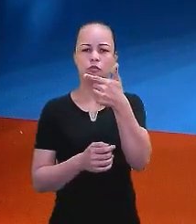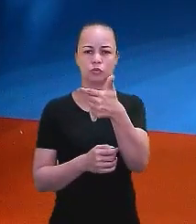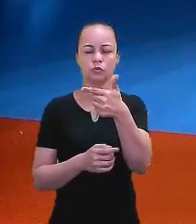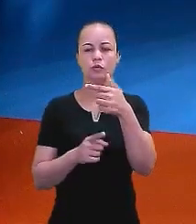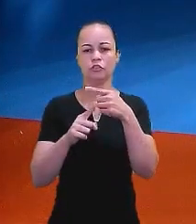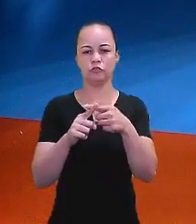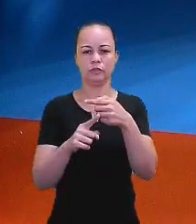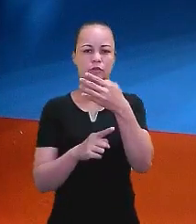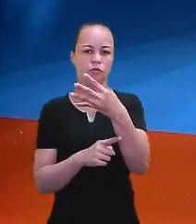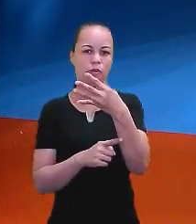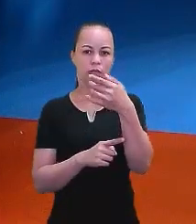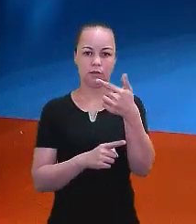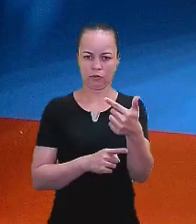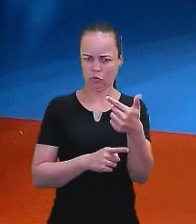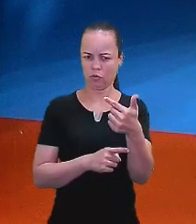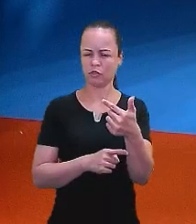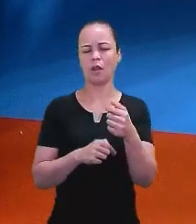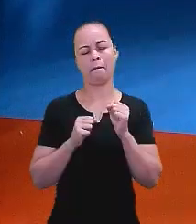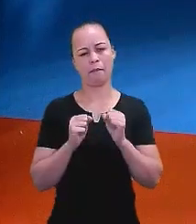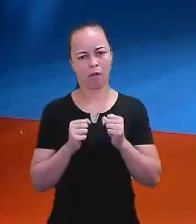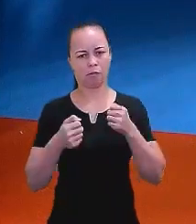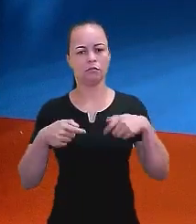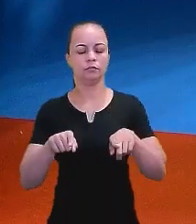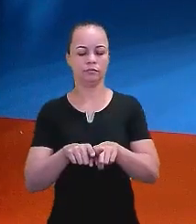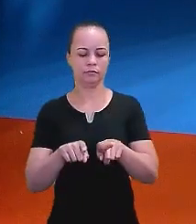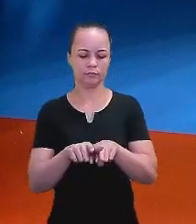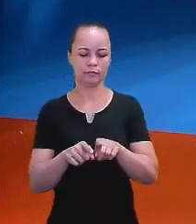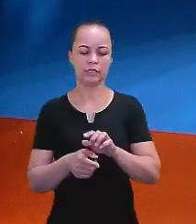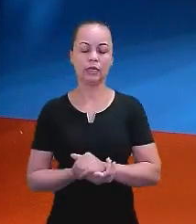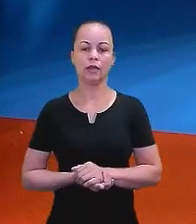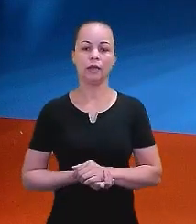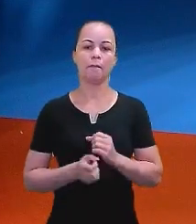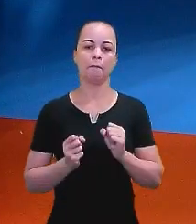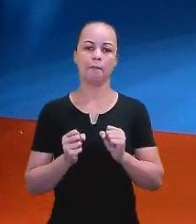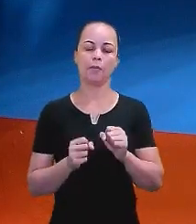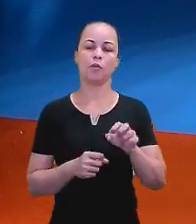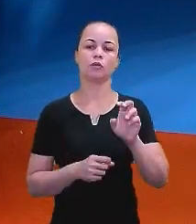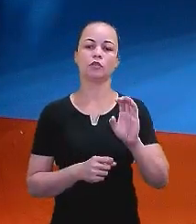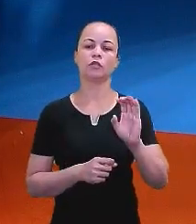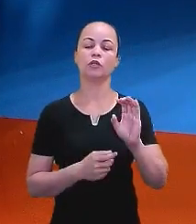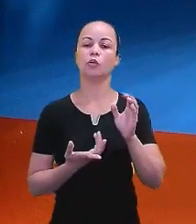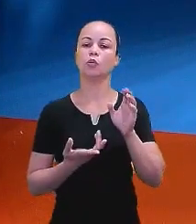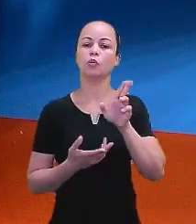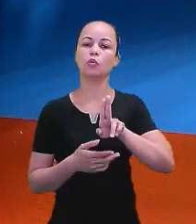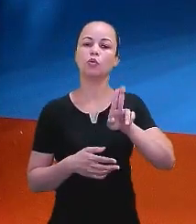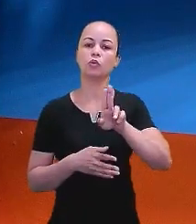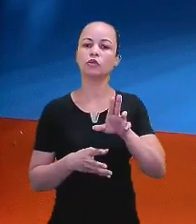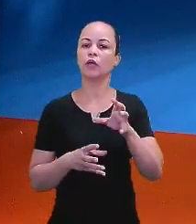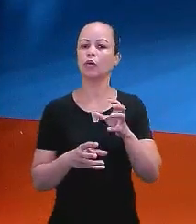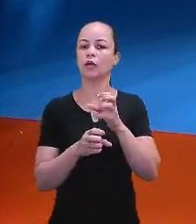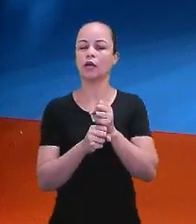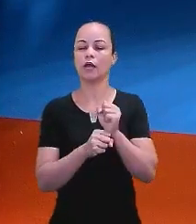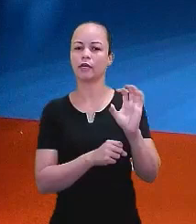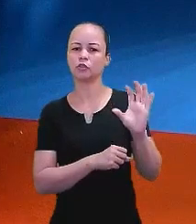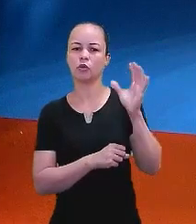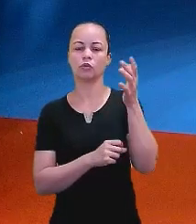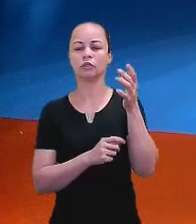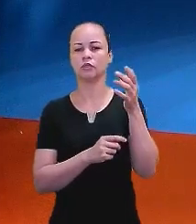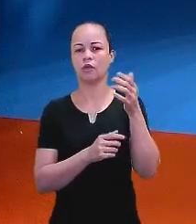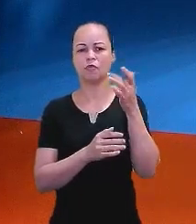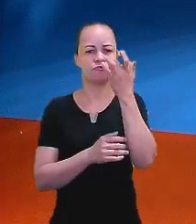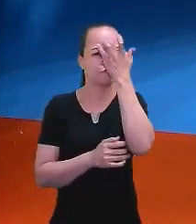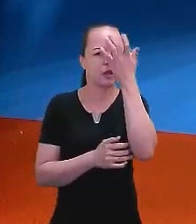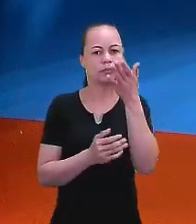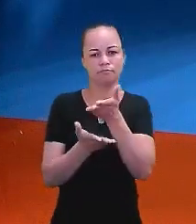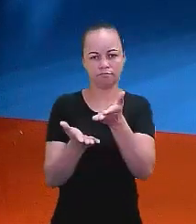vezes 42? Posso também. Você vai usar o critério de resolução mais fácil para você. Então, a gente